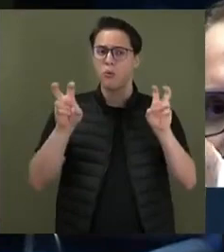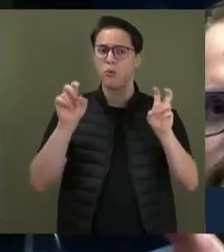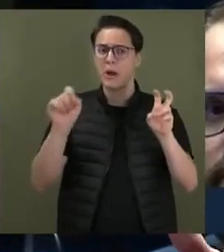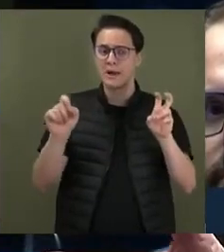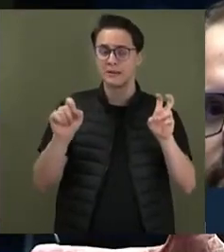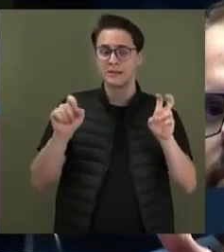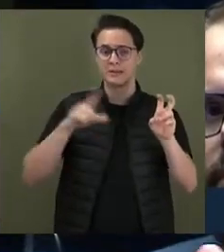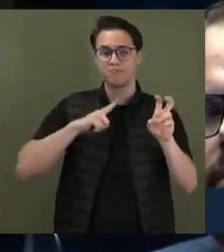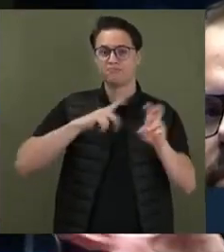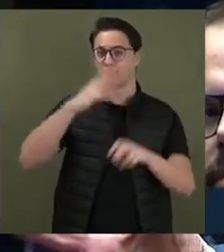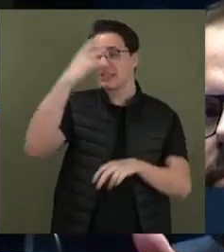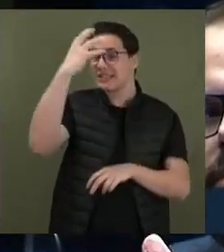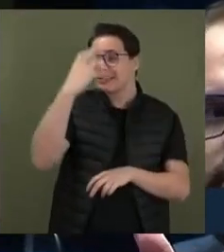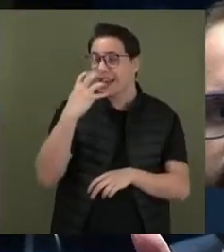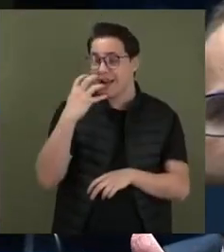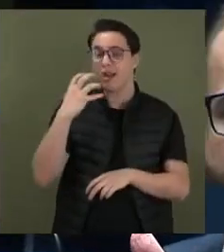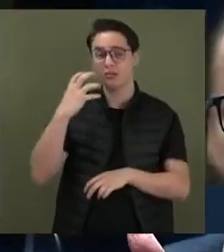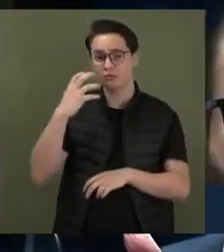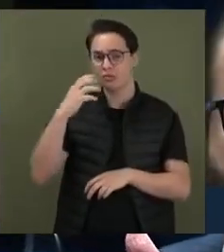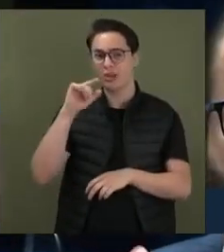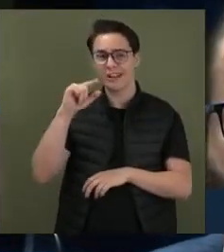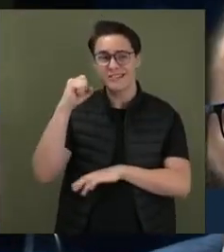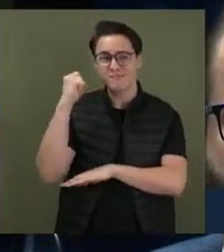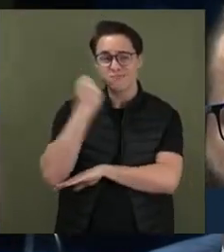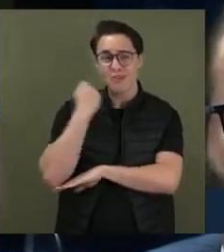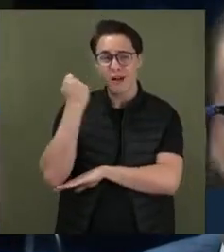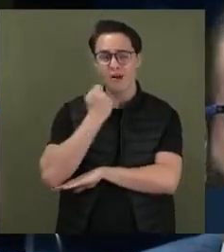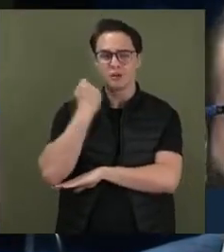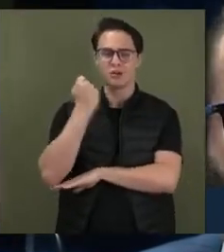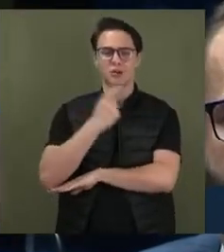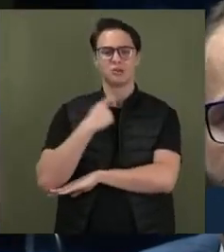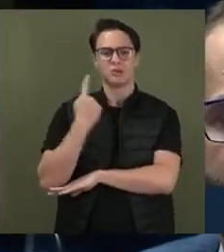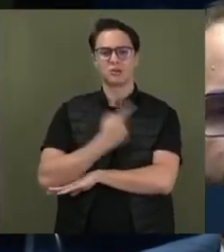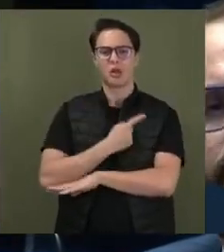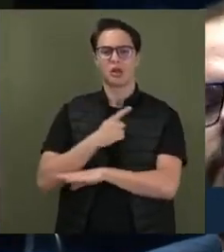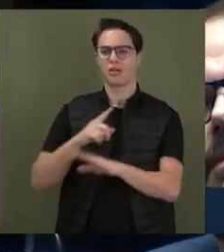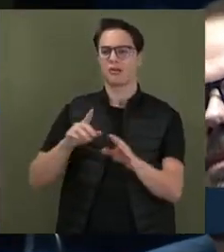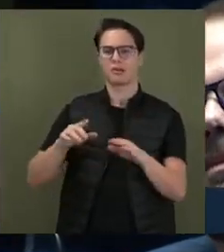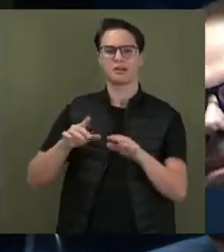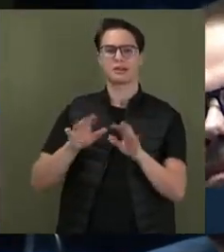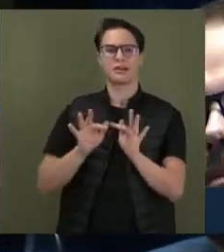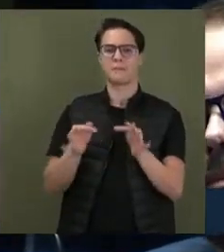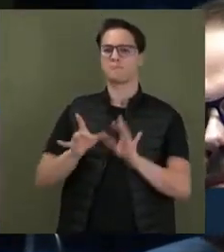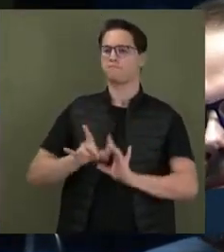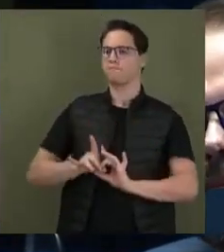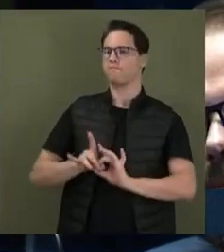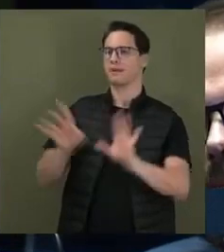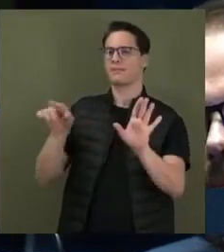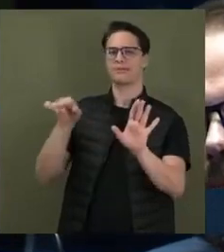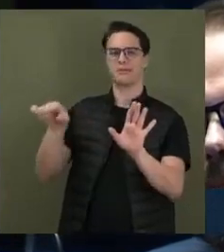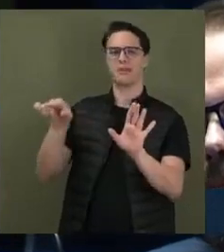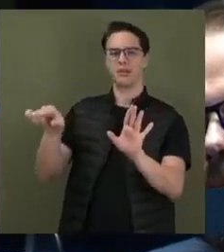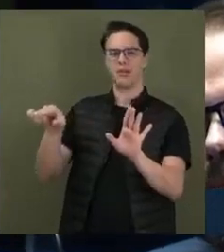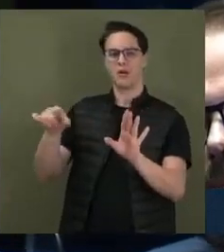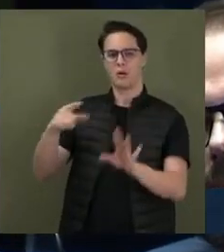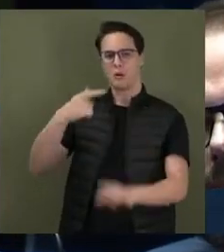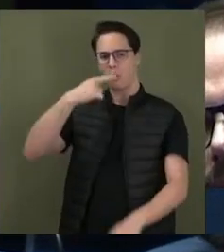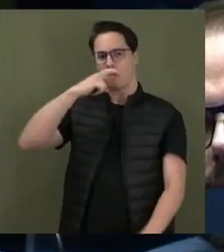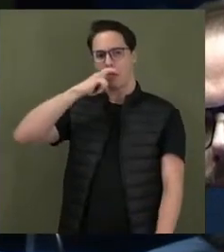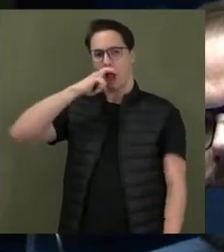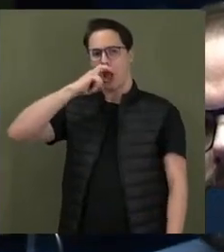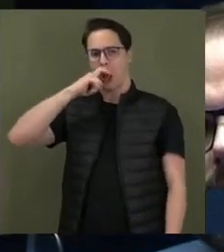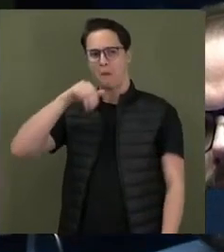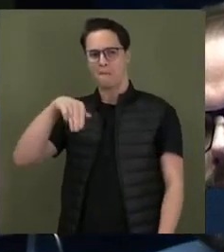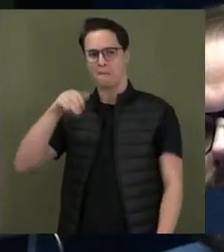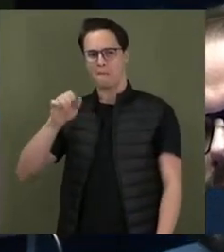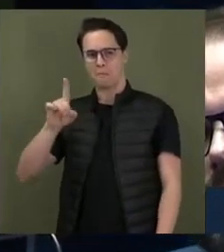maior seriedade, da maior gravidade. E nós não podemos permitir que ele se converta num deboche